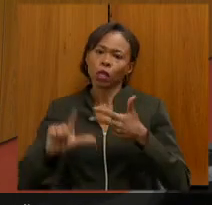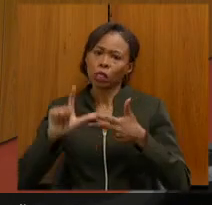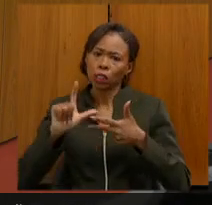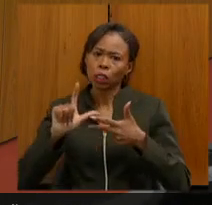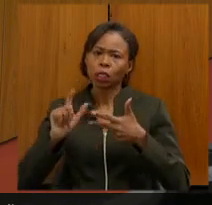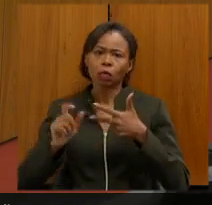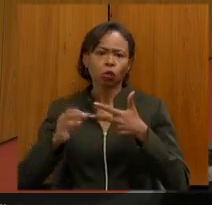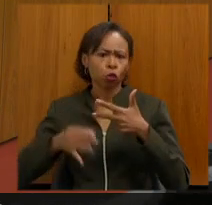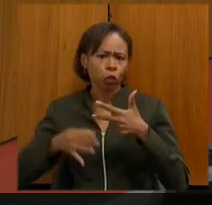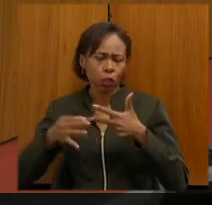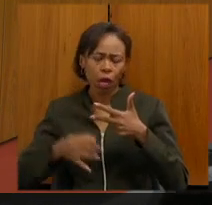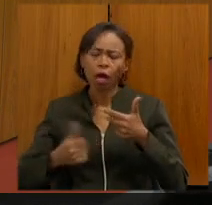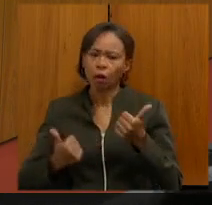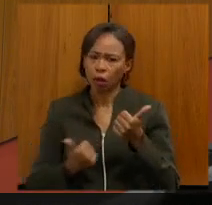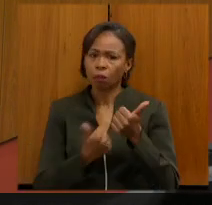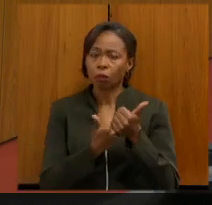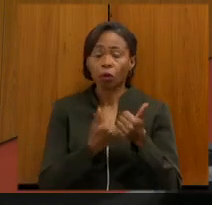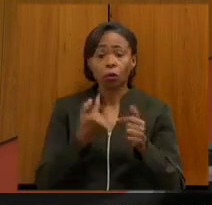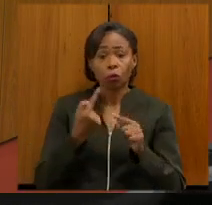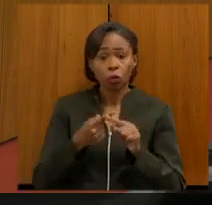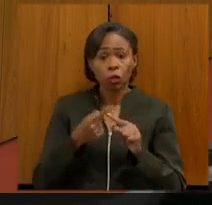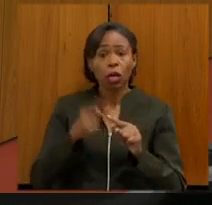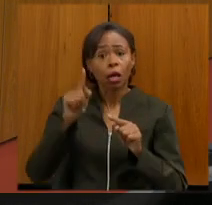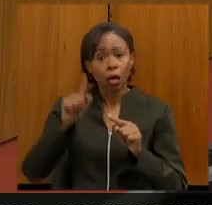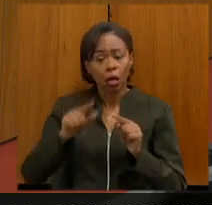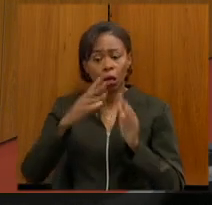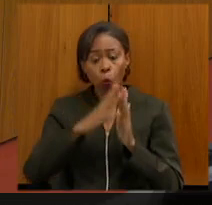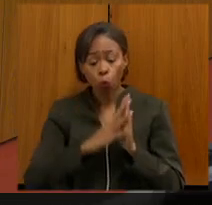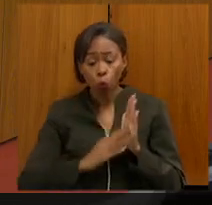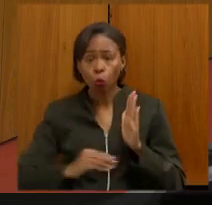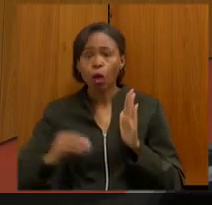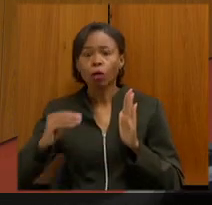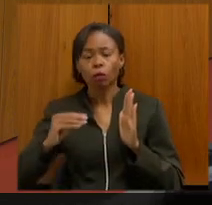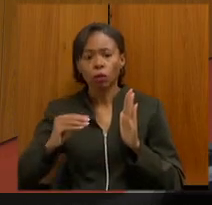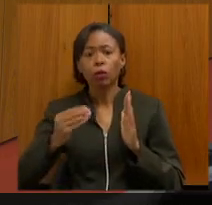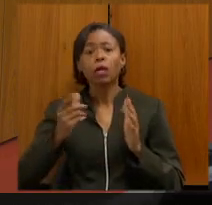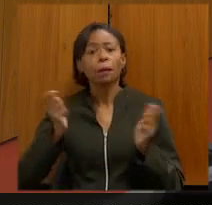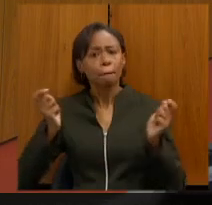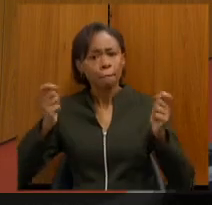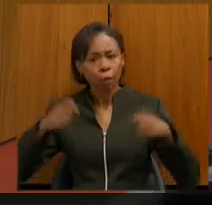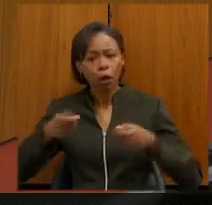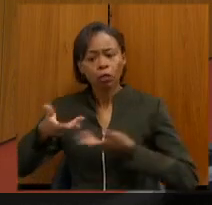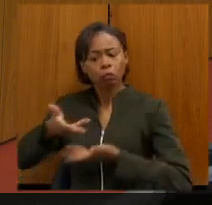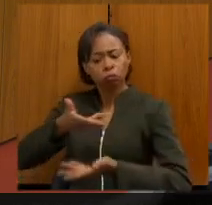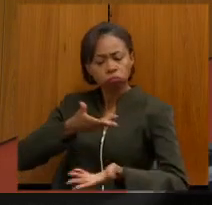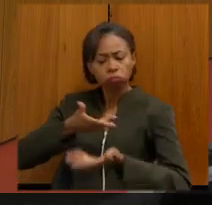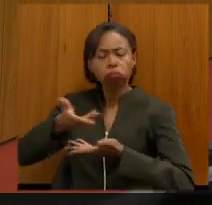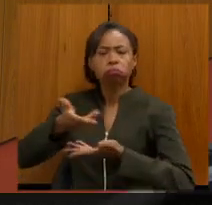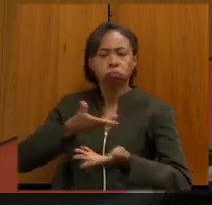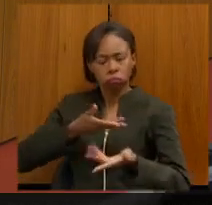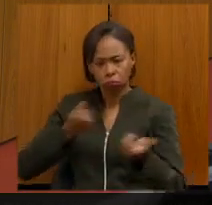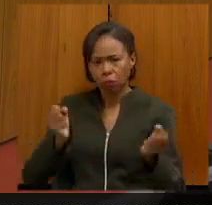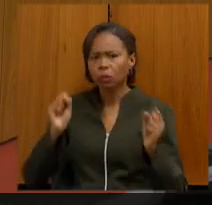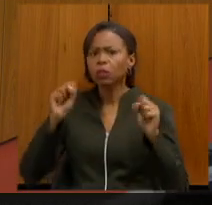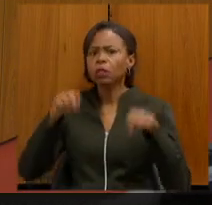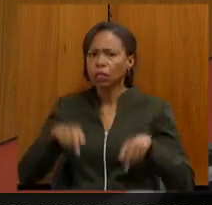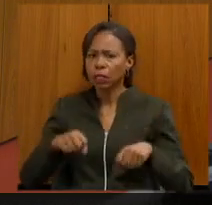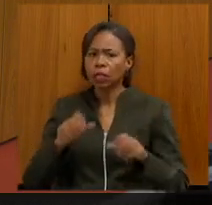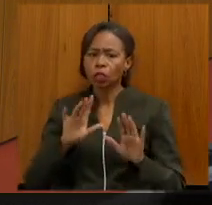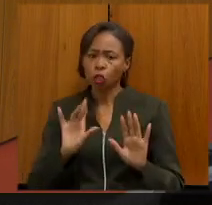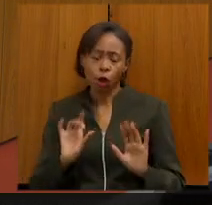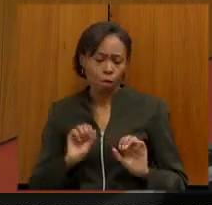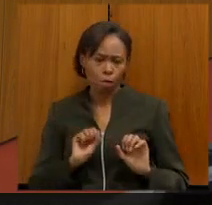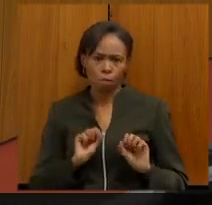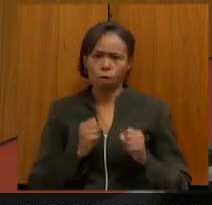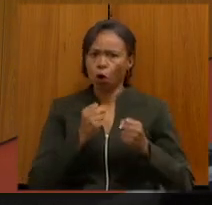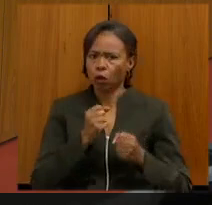então assim é um exemplo vivo aqui de que é possível mediar e não usar só de força